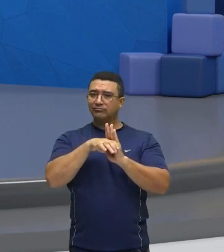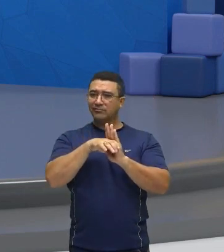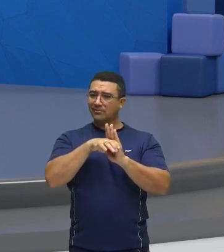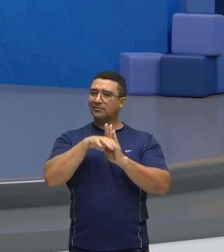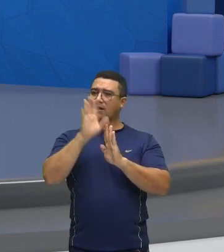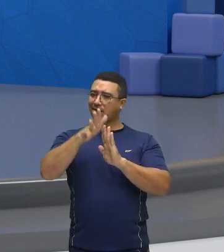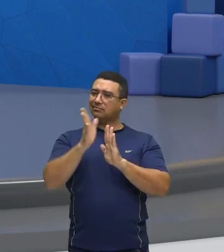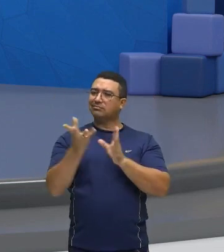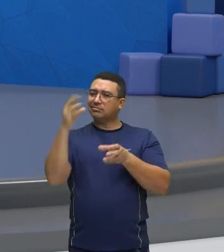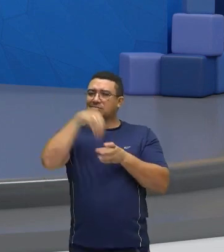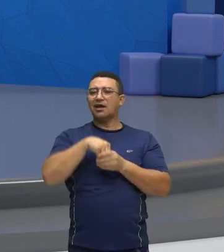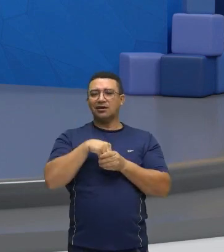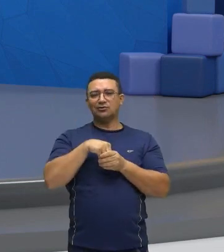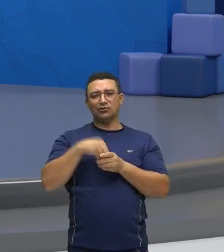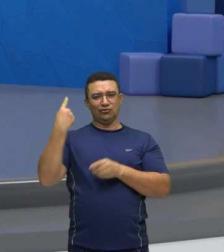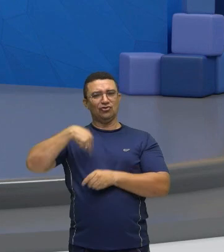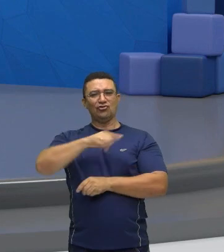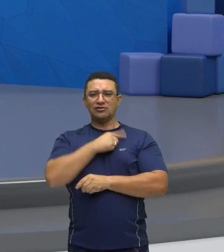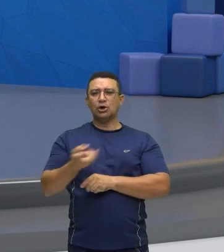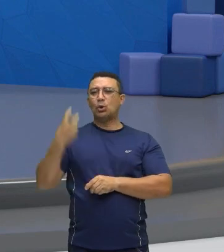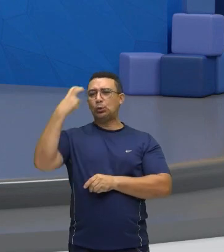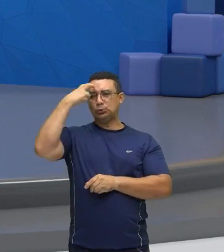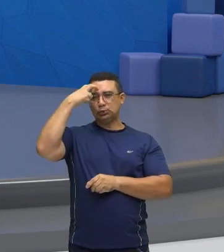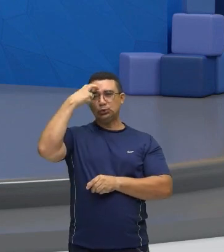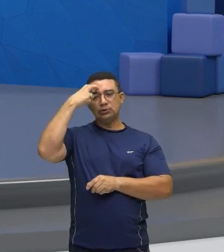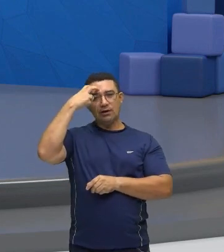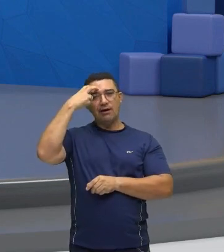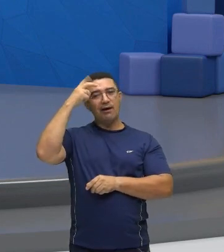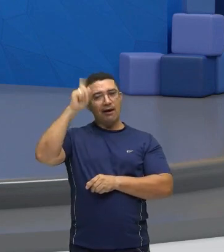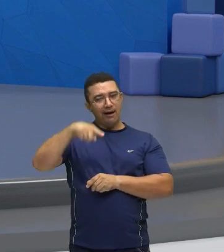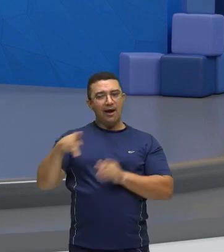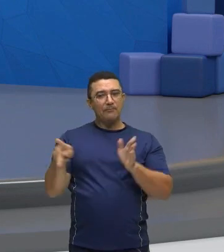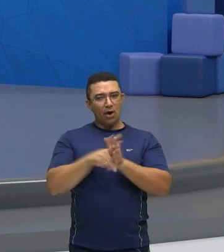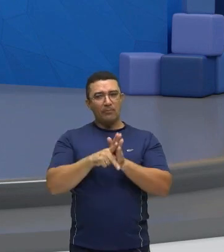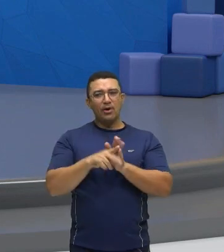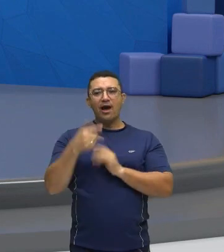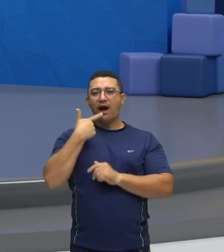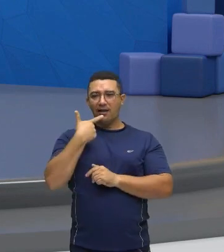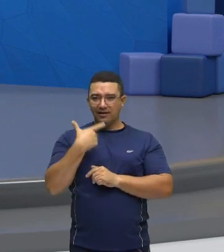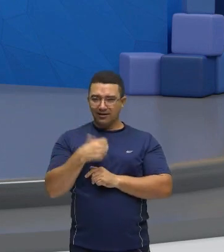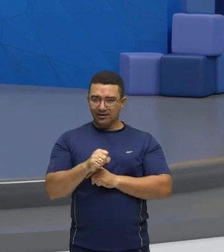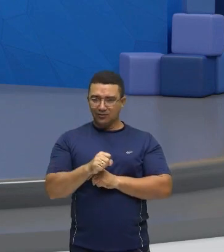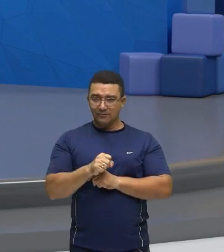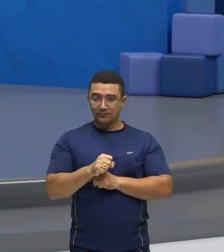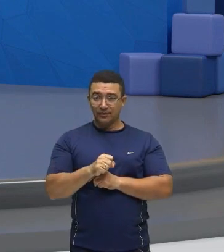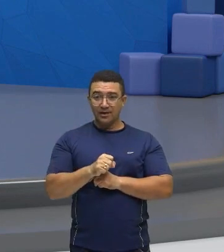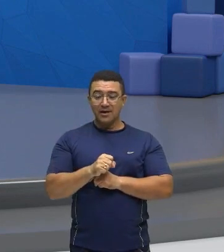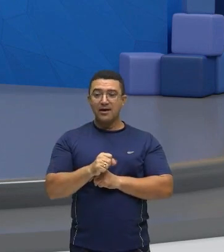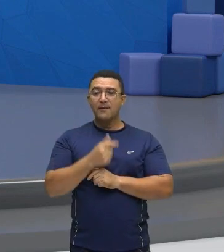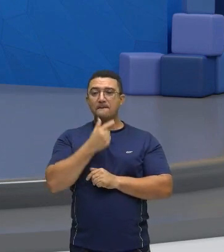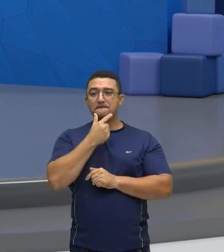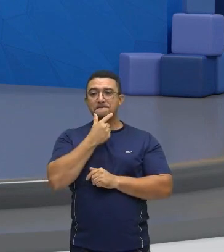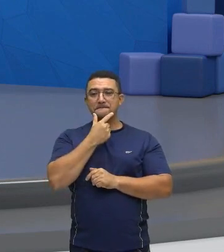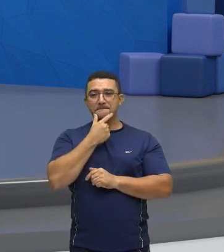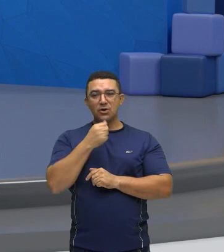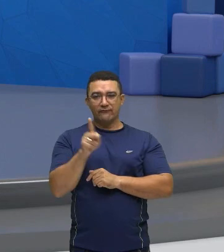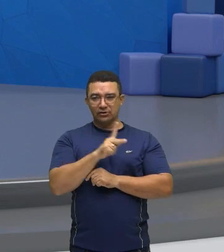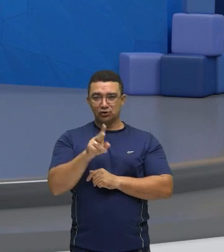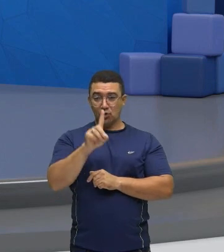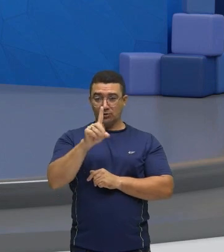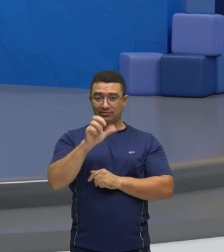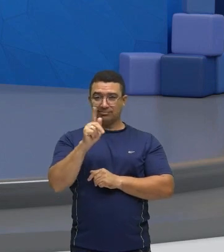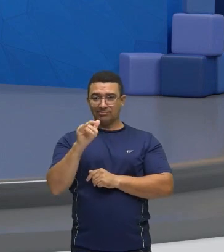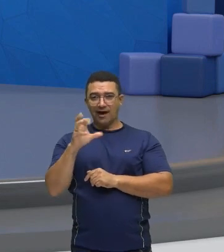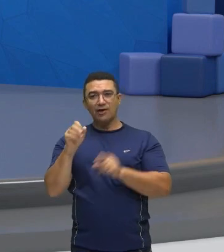nossa cultura, que é um conceito muito complexo, que é um patrimônio da língua, que o professor de filosofia Dário nos resgatou